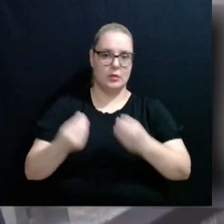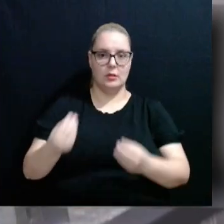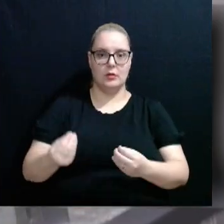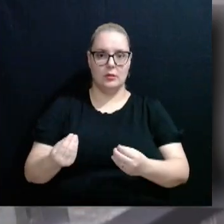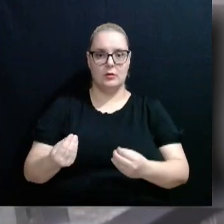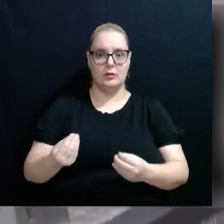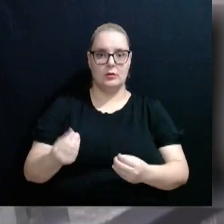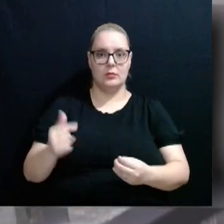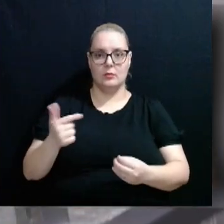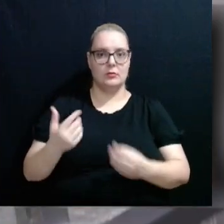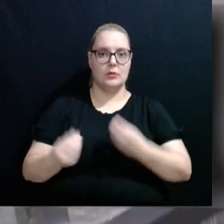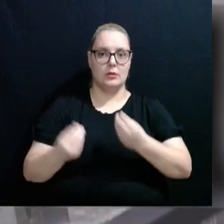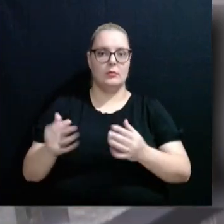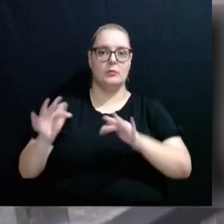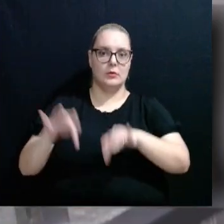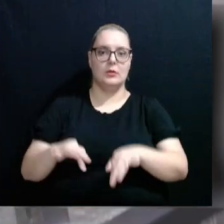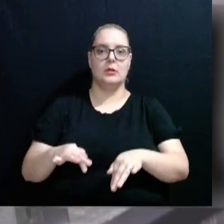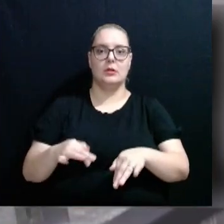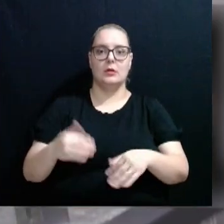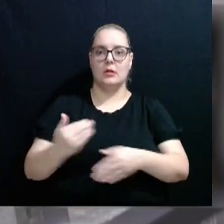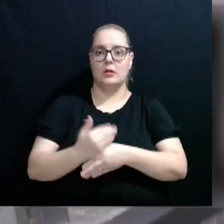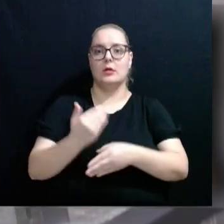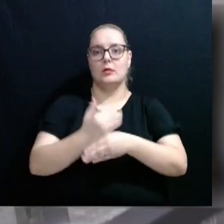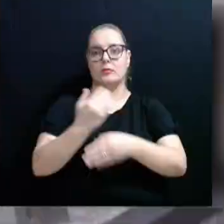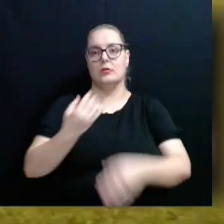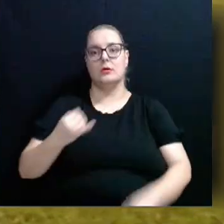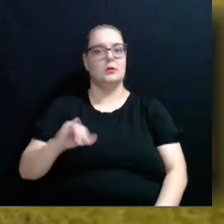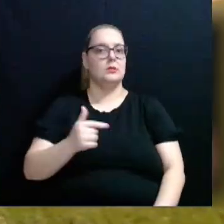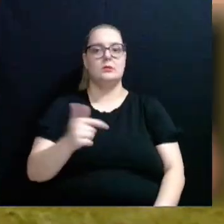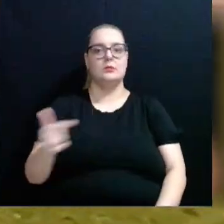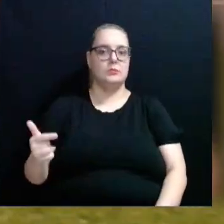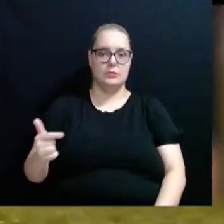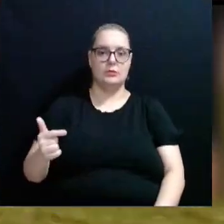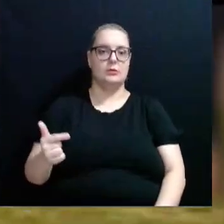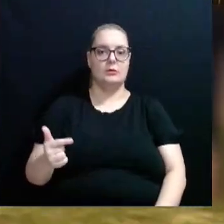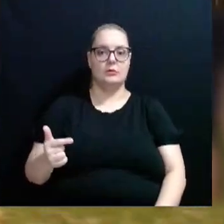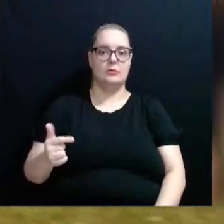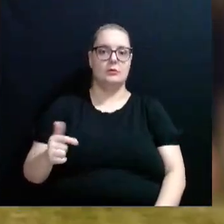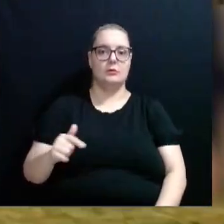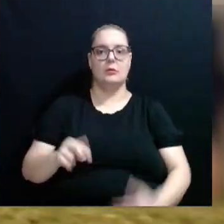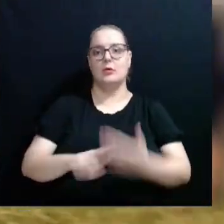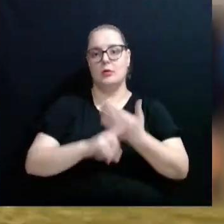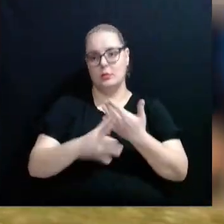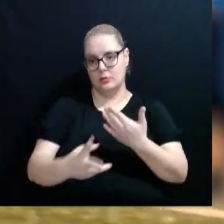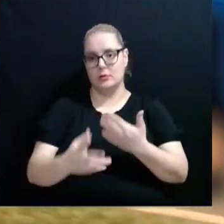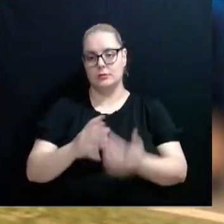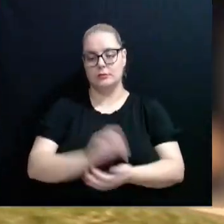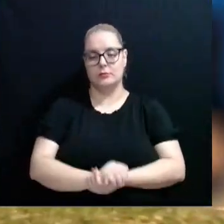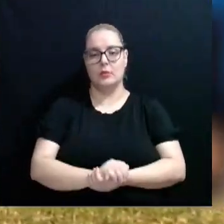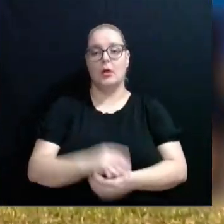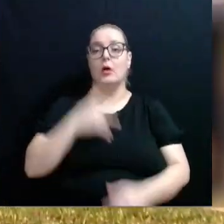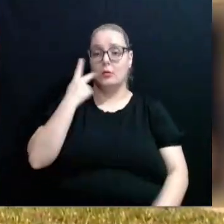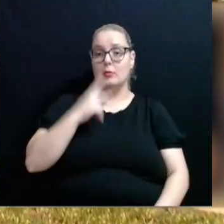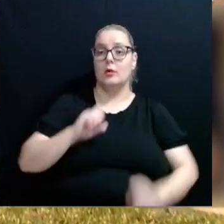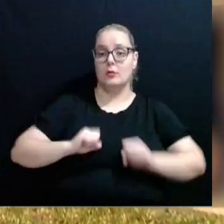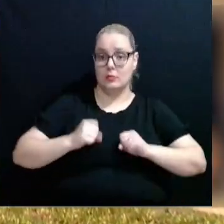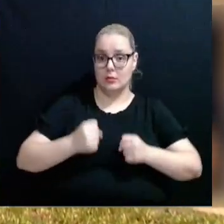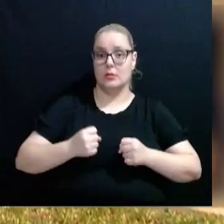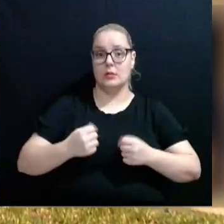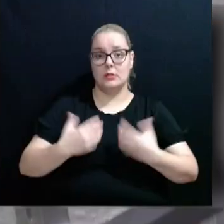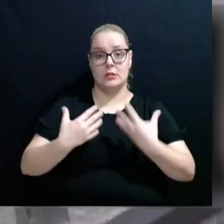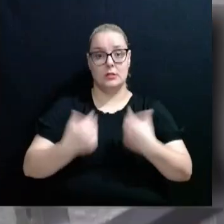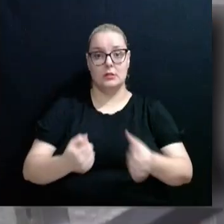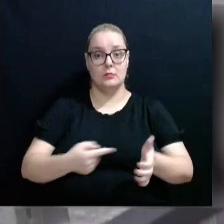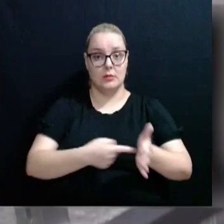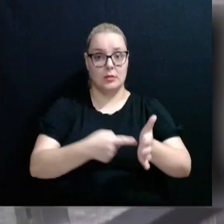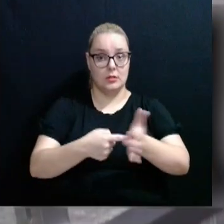finalizar a obra sem que isso seja providenciado. O parlamentar reforça que tem recebido denúncias de